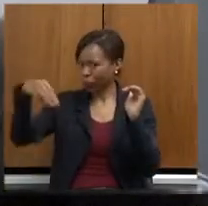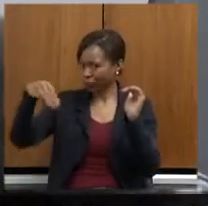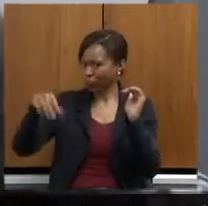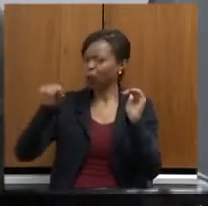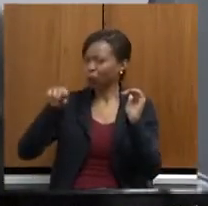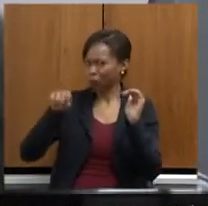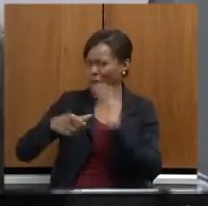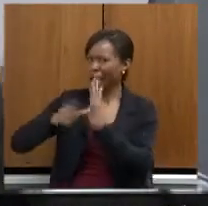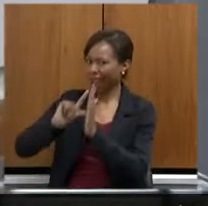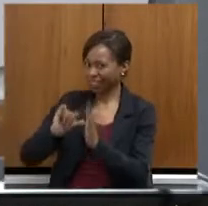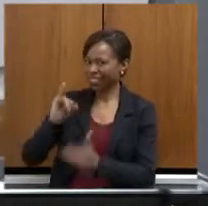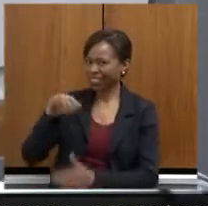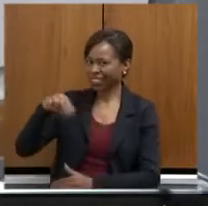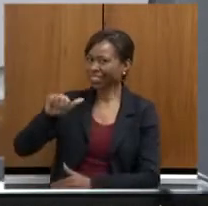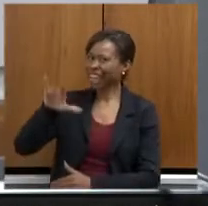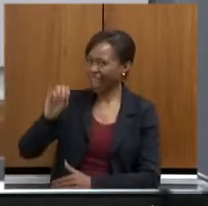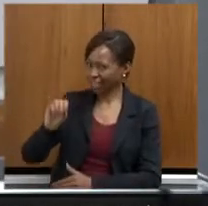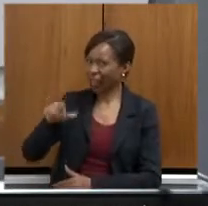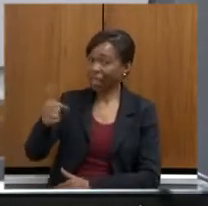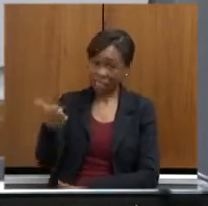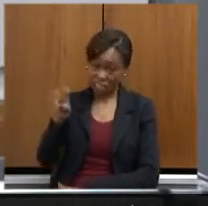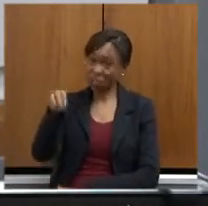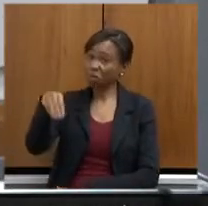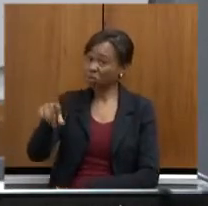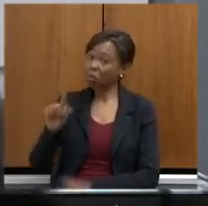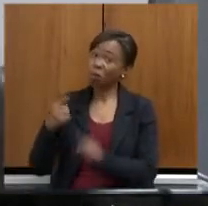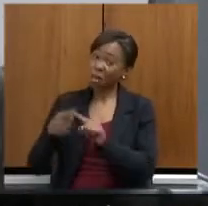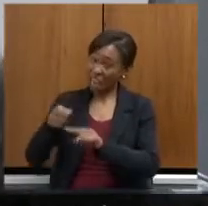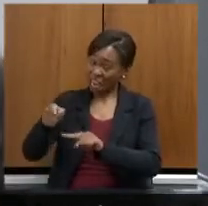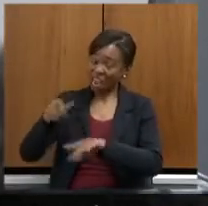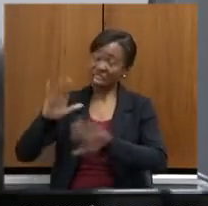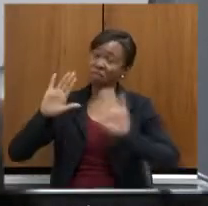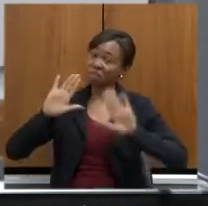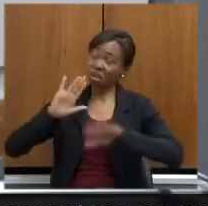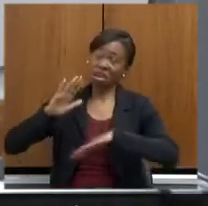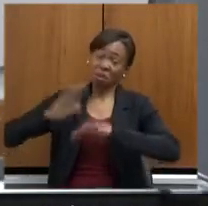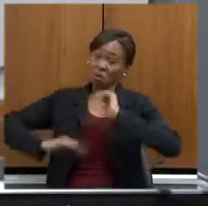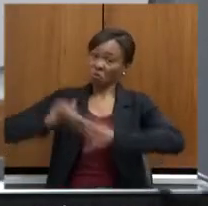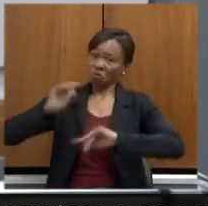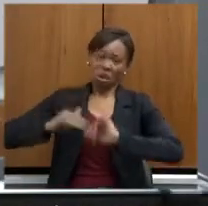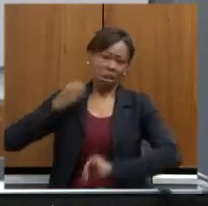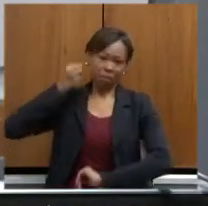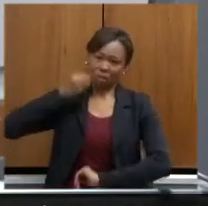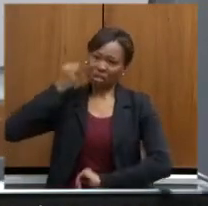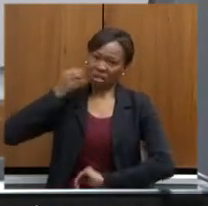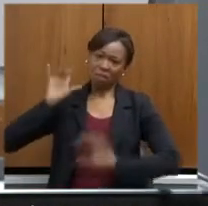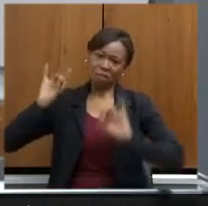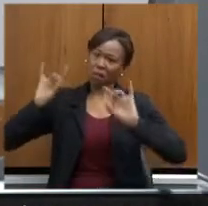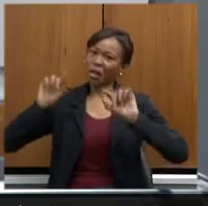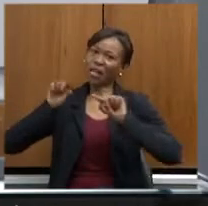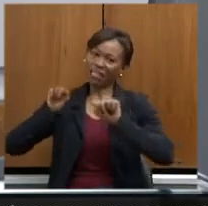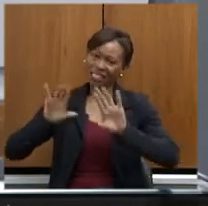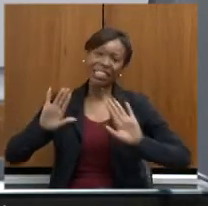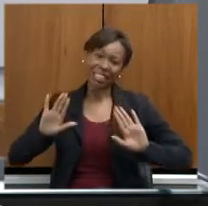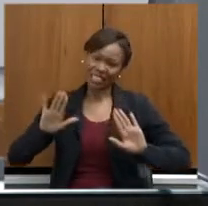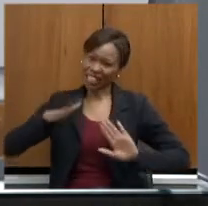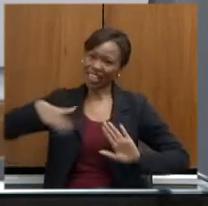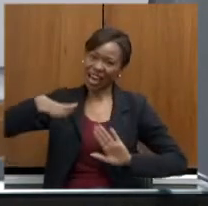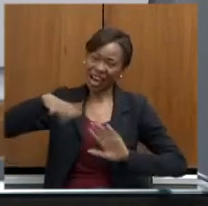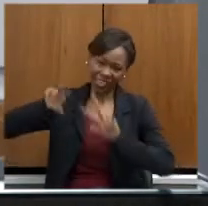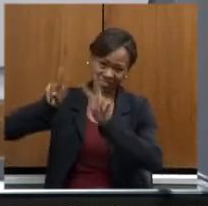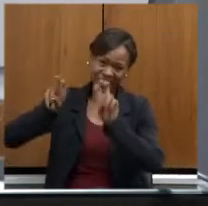do do Inácio 15 porque ele é especialista do assunto né assim como o deputado A Beatriz é um especialista de educação